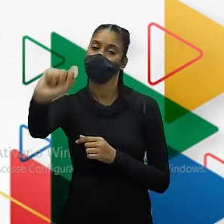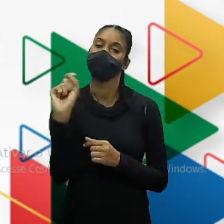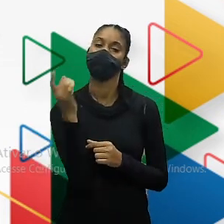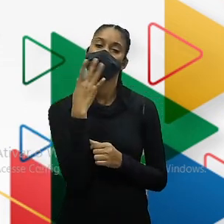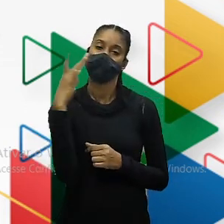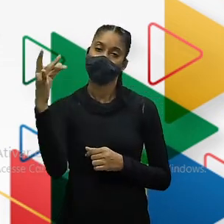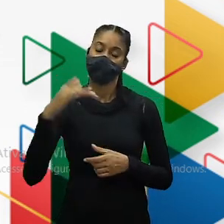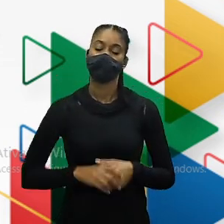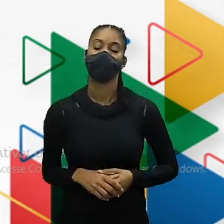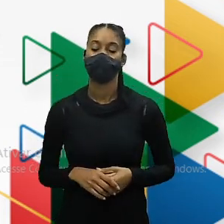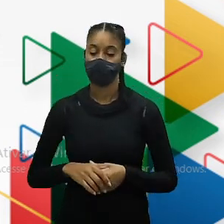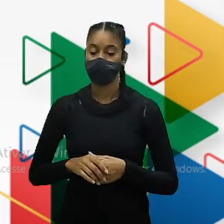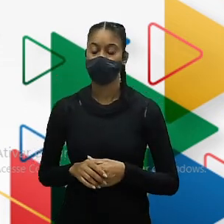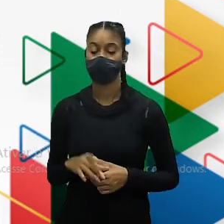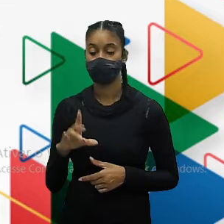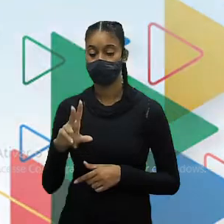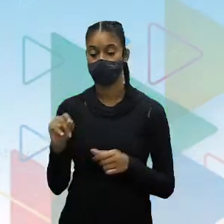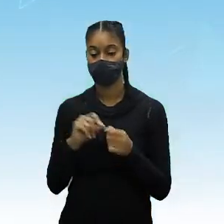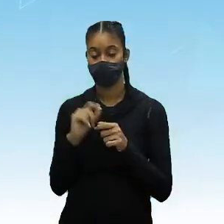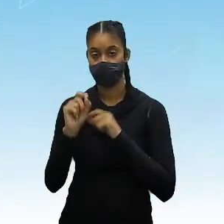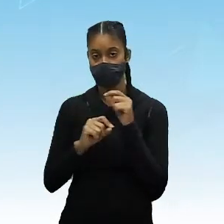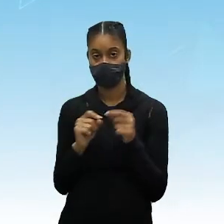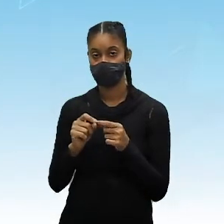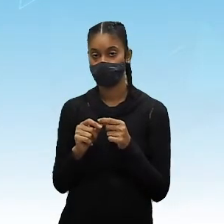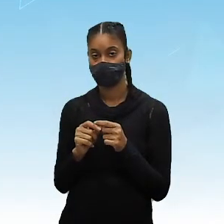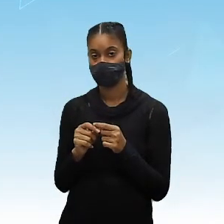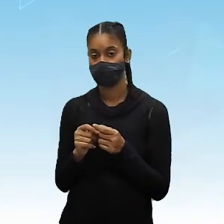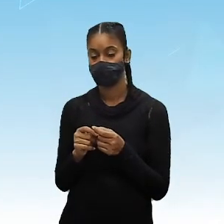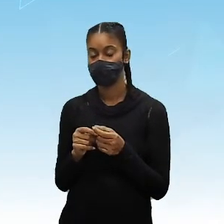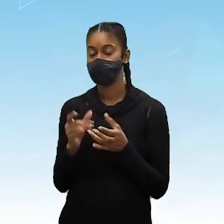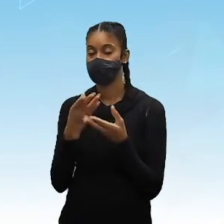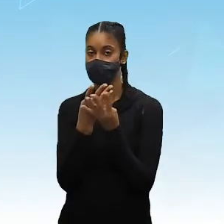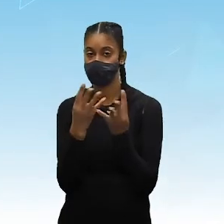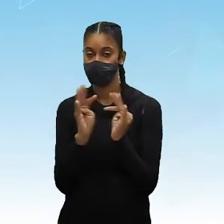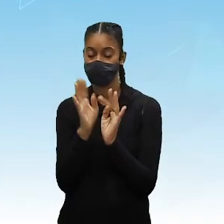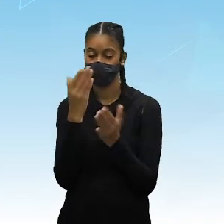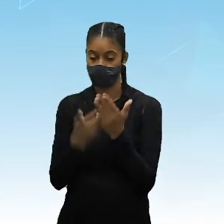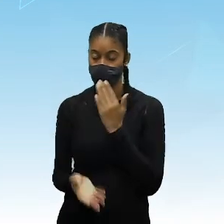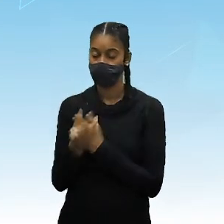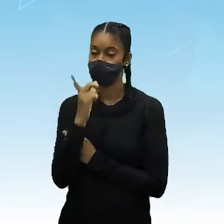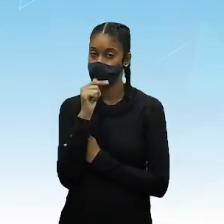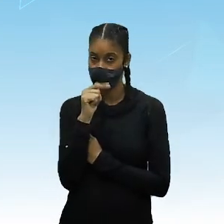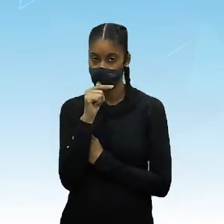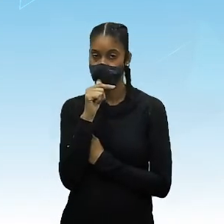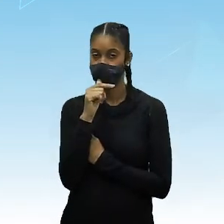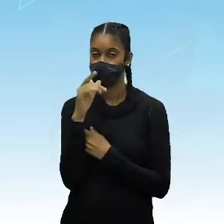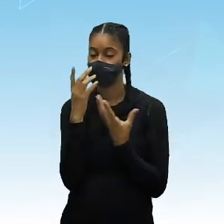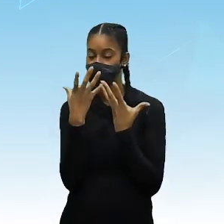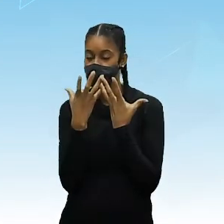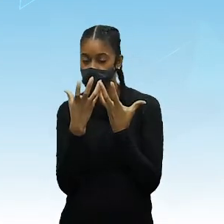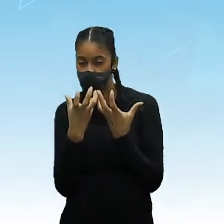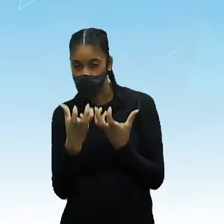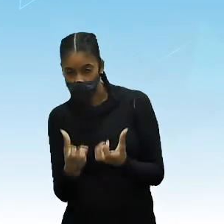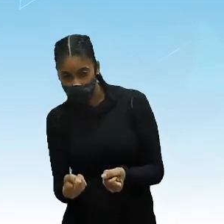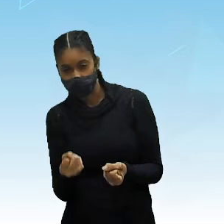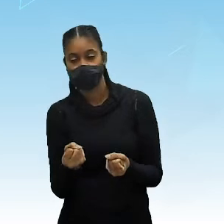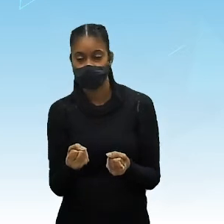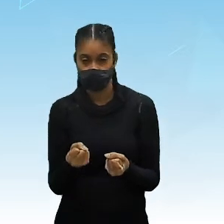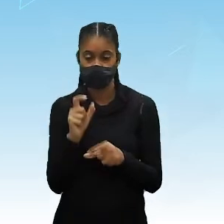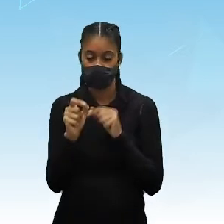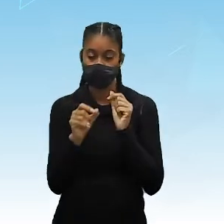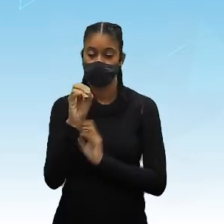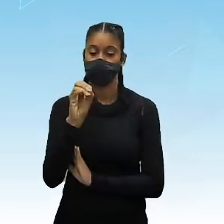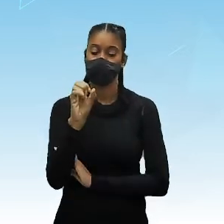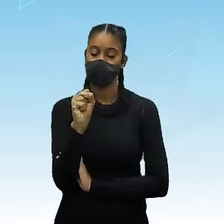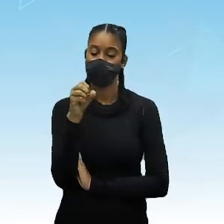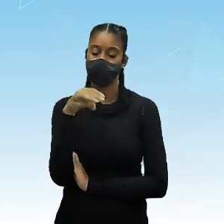salina. Essa solução força a desidratação do alface, ele fica murcho, feiozão. Isso é osmose.